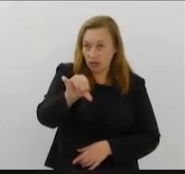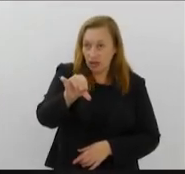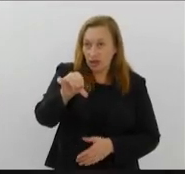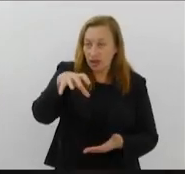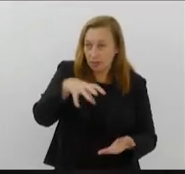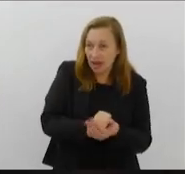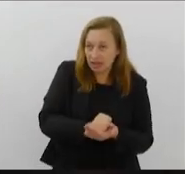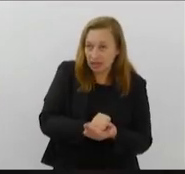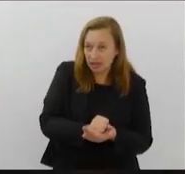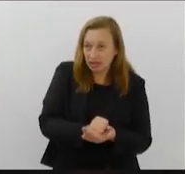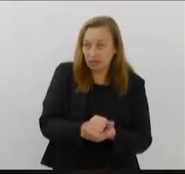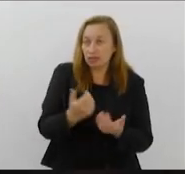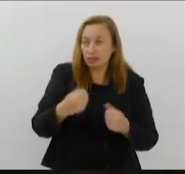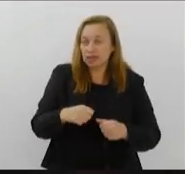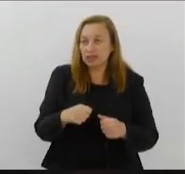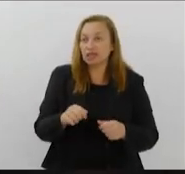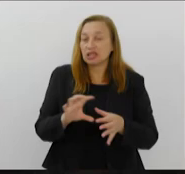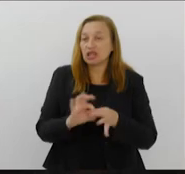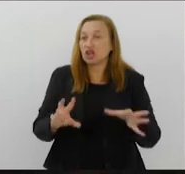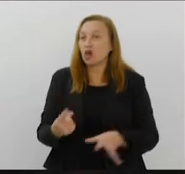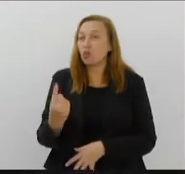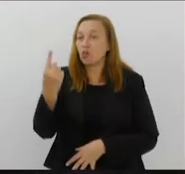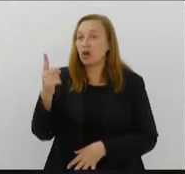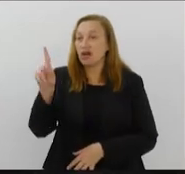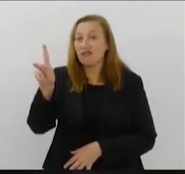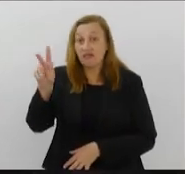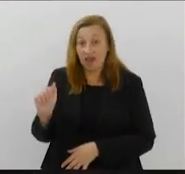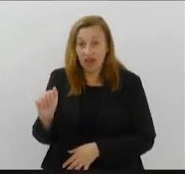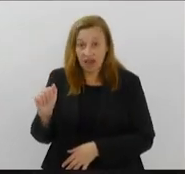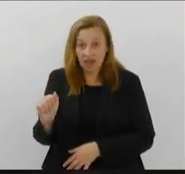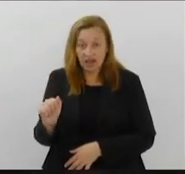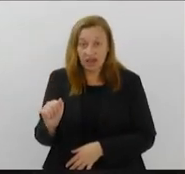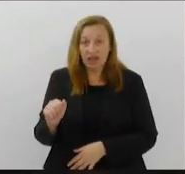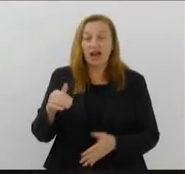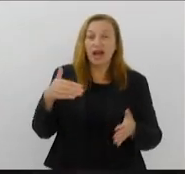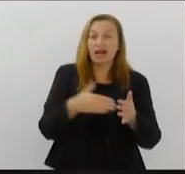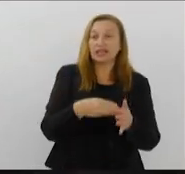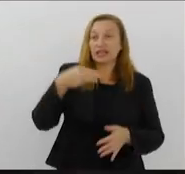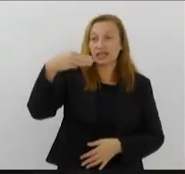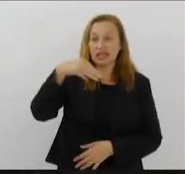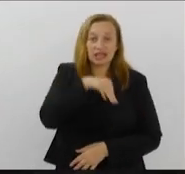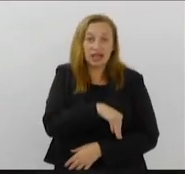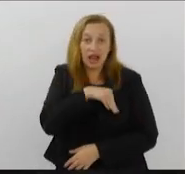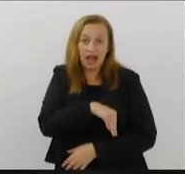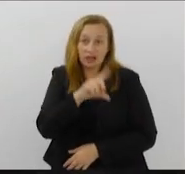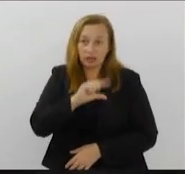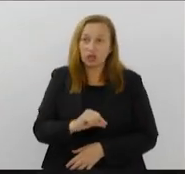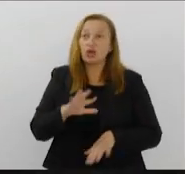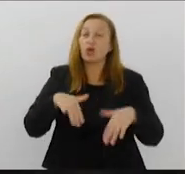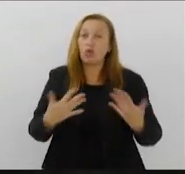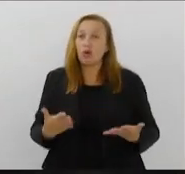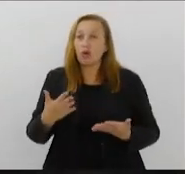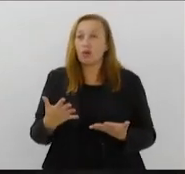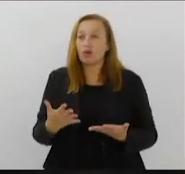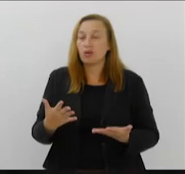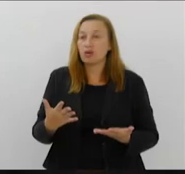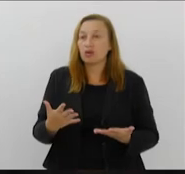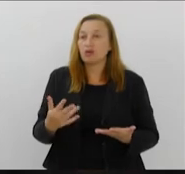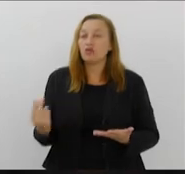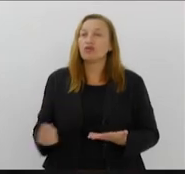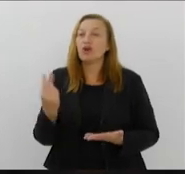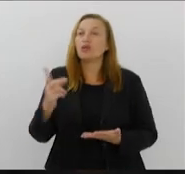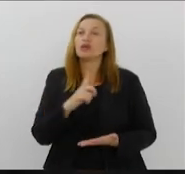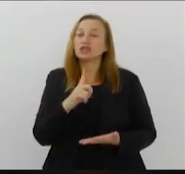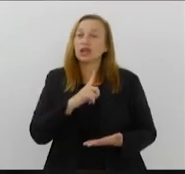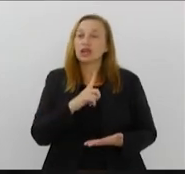familiar até 3 salários mínimos. Então, você imagina quem é o principal beneficiário do programa Jovem Aprendiz. Quando você fecha o olho, você já pensa